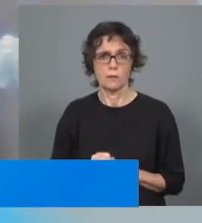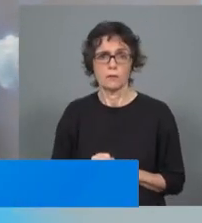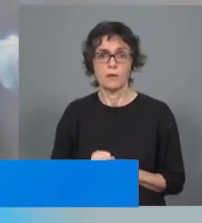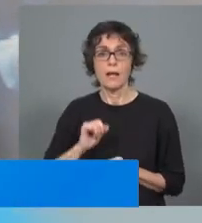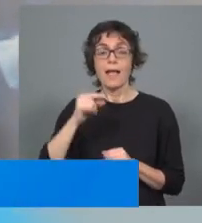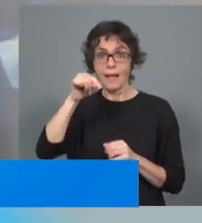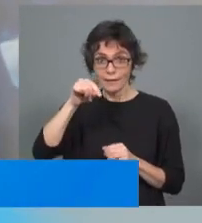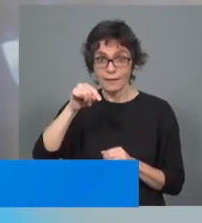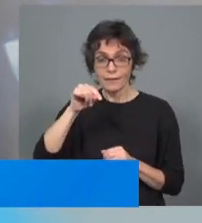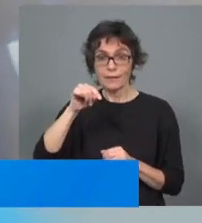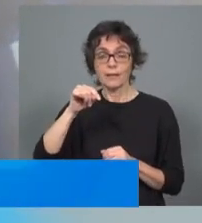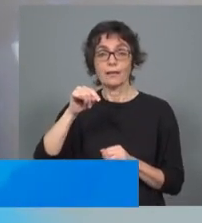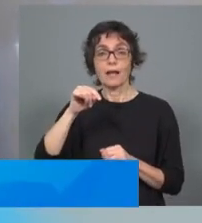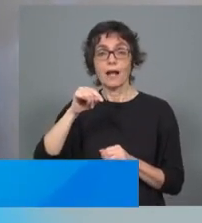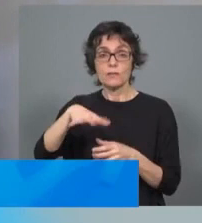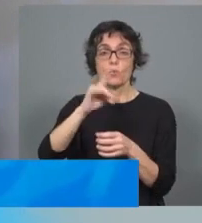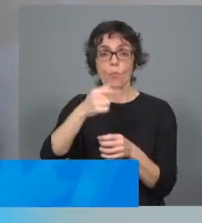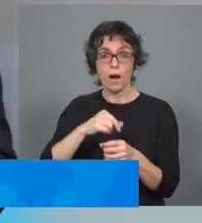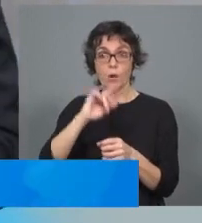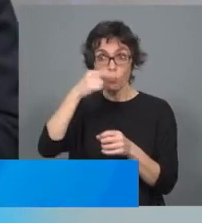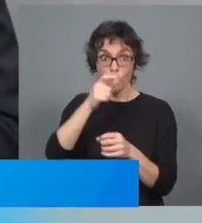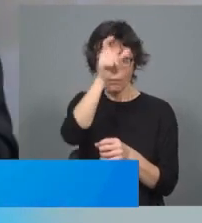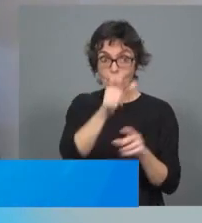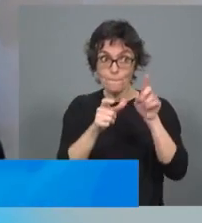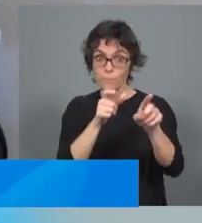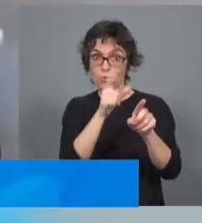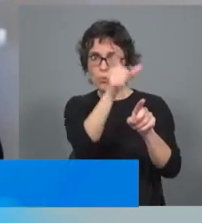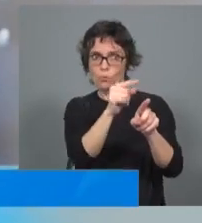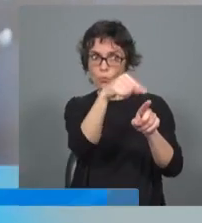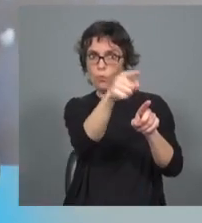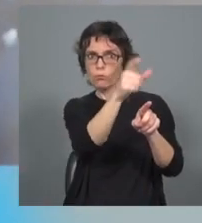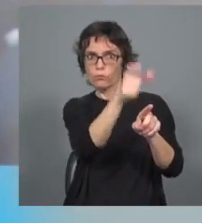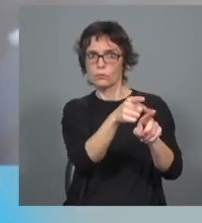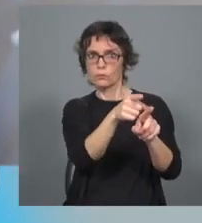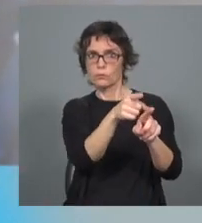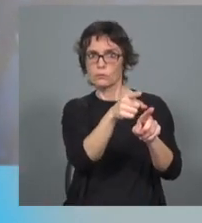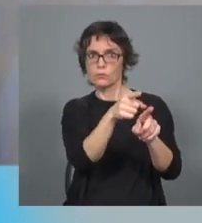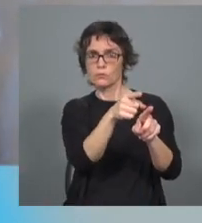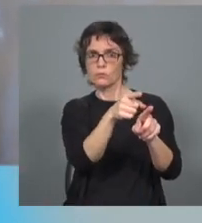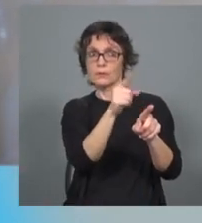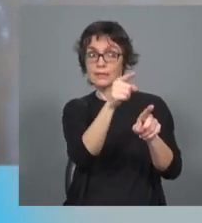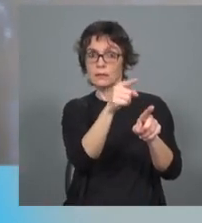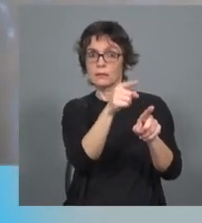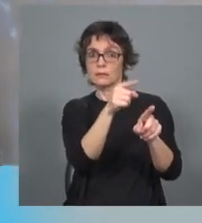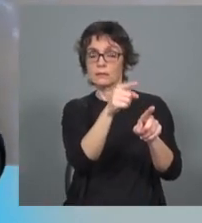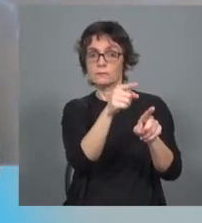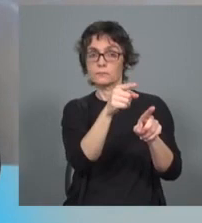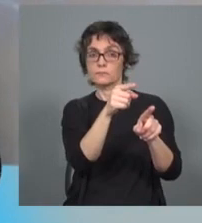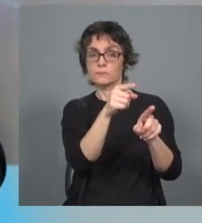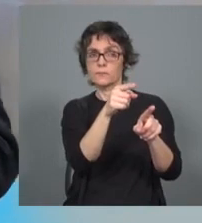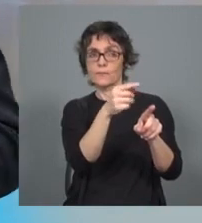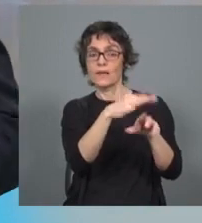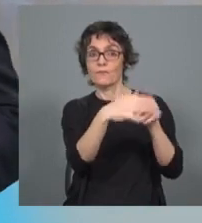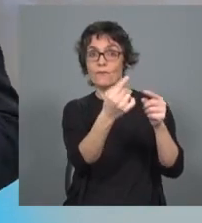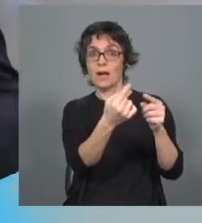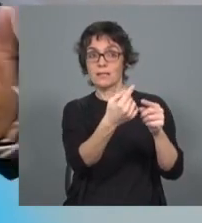pessoa, que não é a pessoa que tem a sua legitimidade, que tem a sua vida e que decide sobre a sua vida, porque no nosso sistema